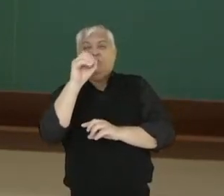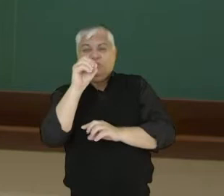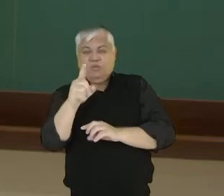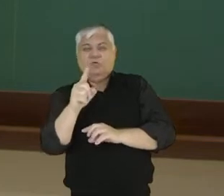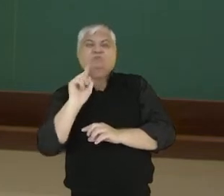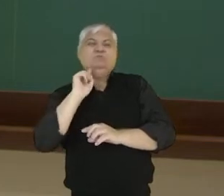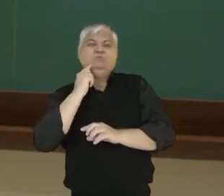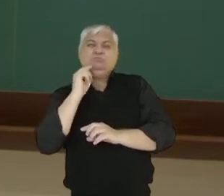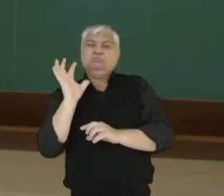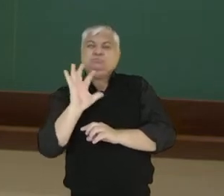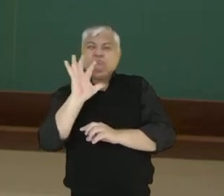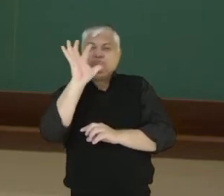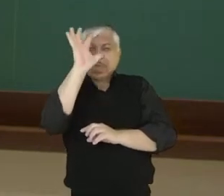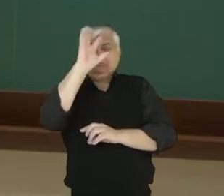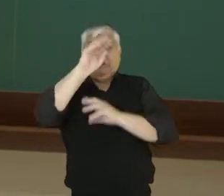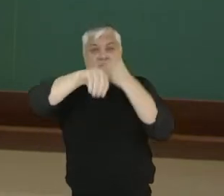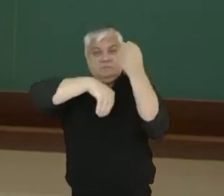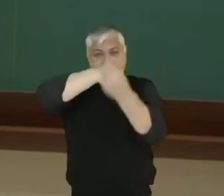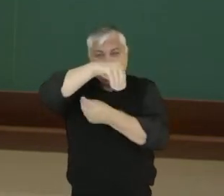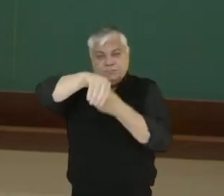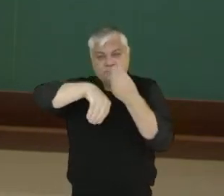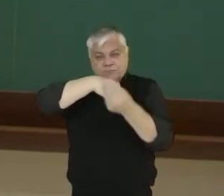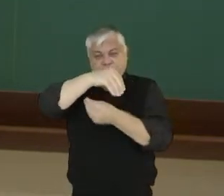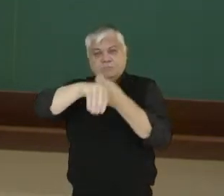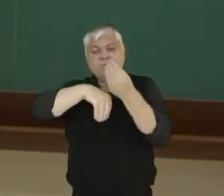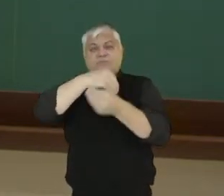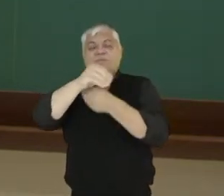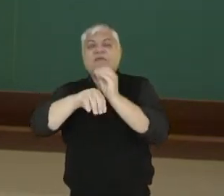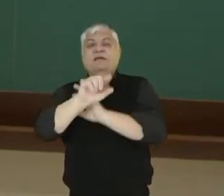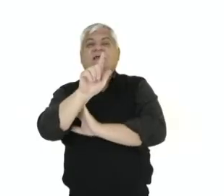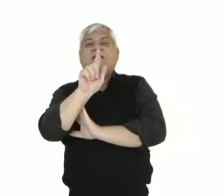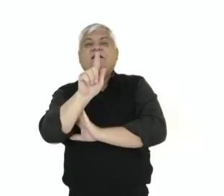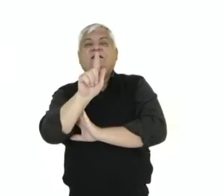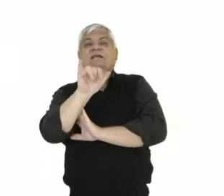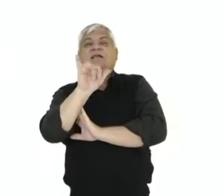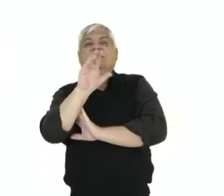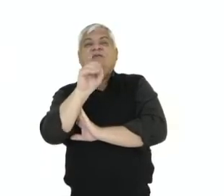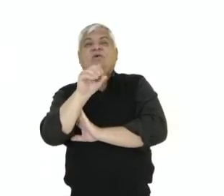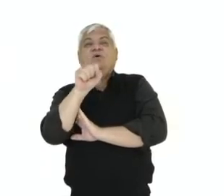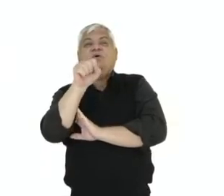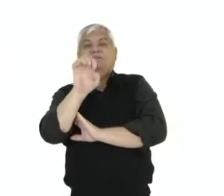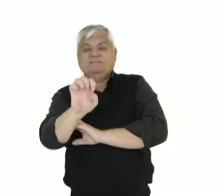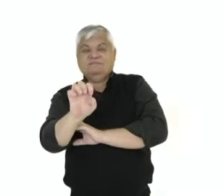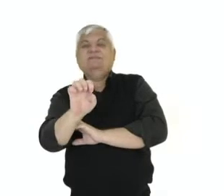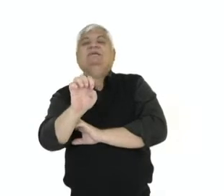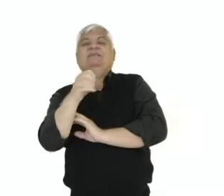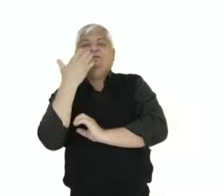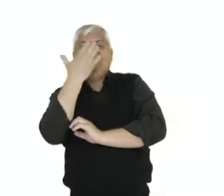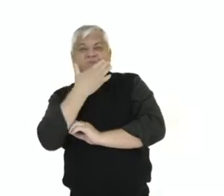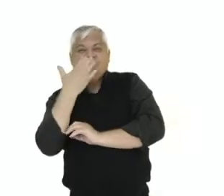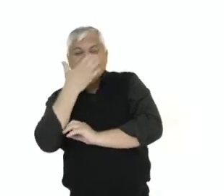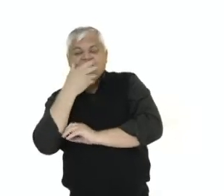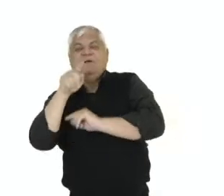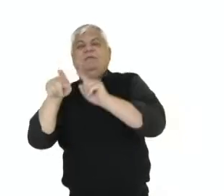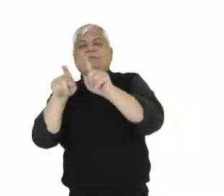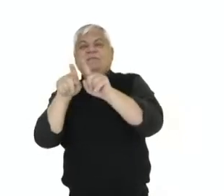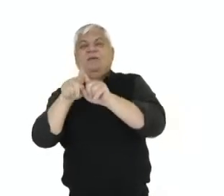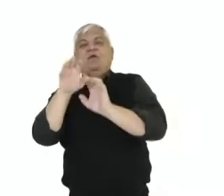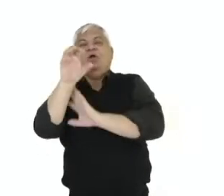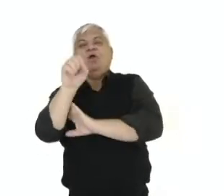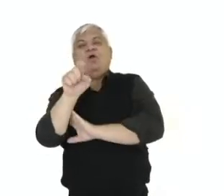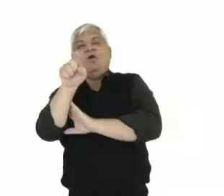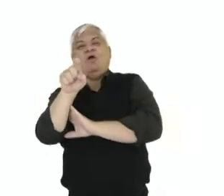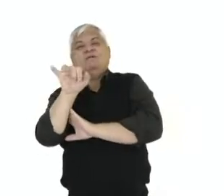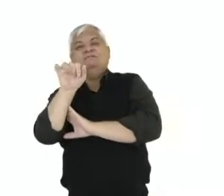Isso forma uma molécula de glicose mais 6 moléculas de gás oxigênio. Ou seja, água mais